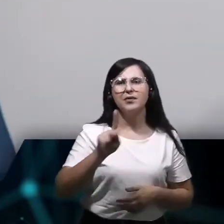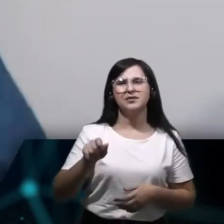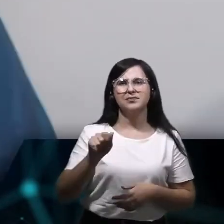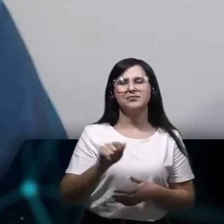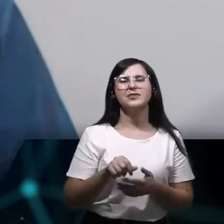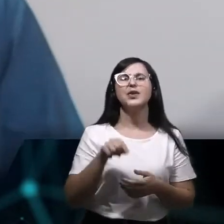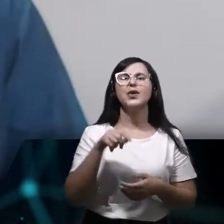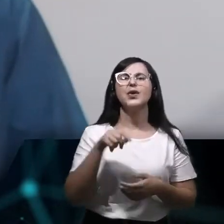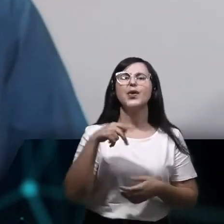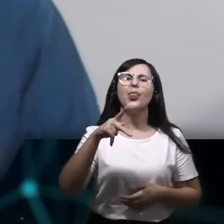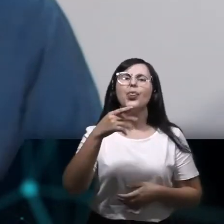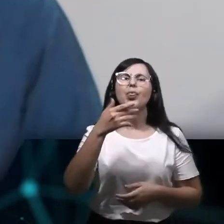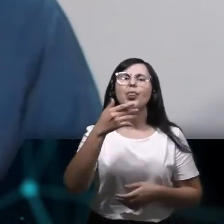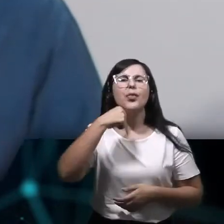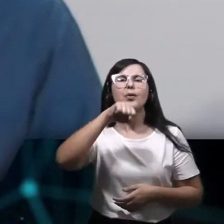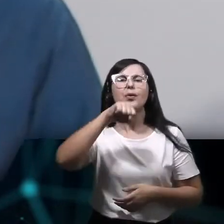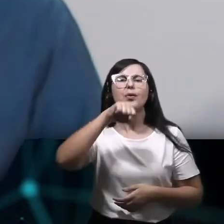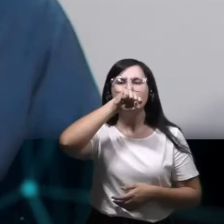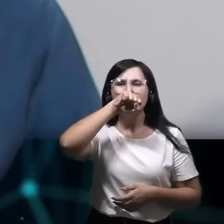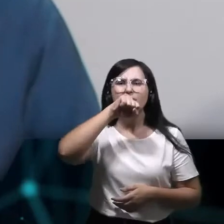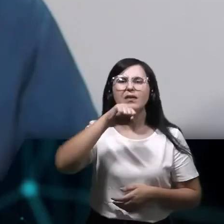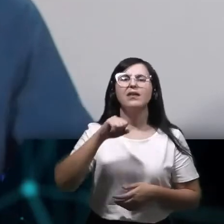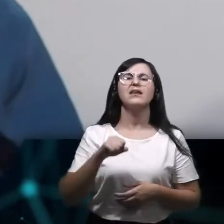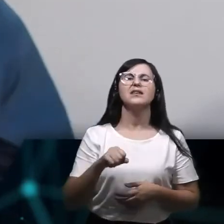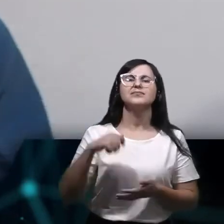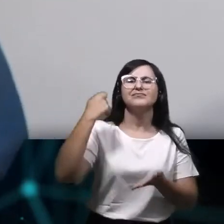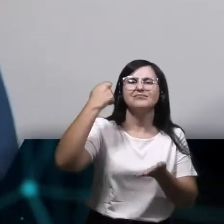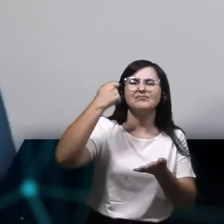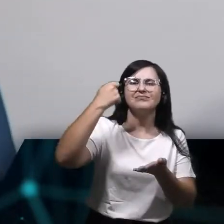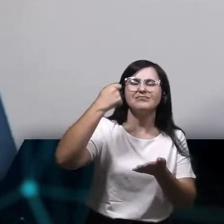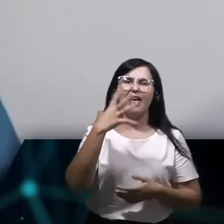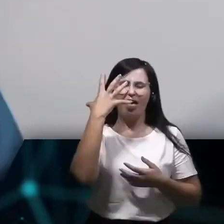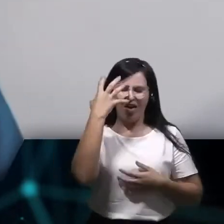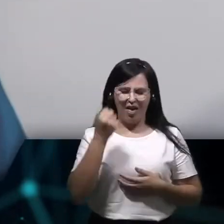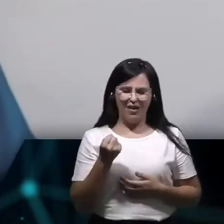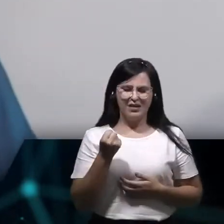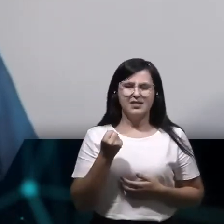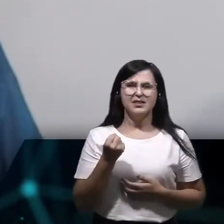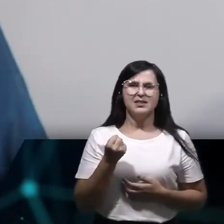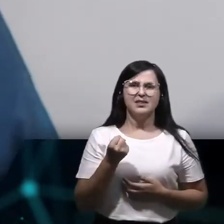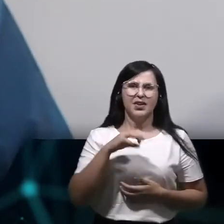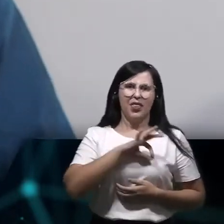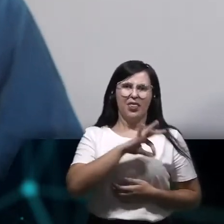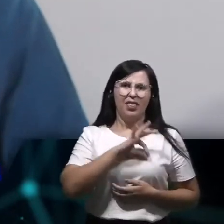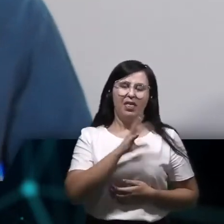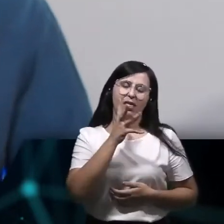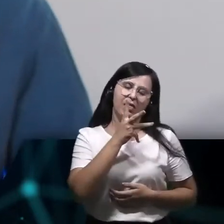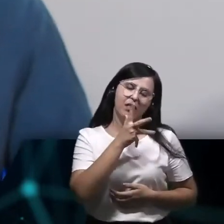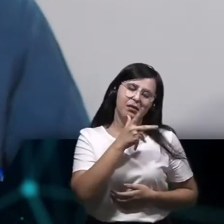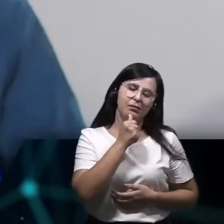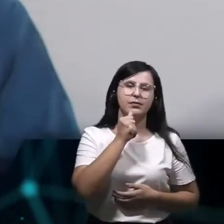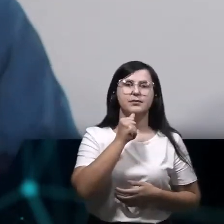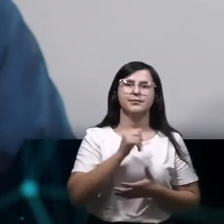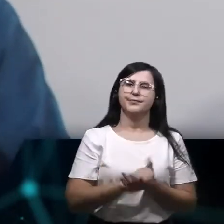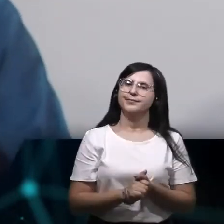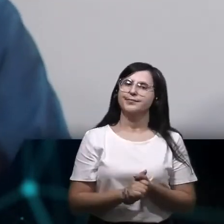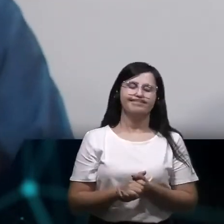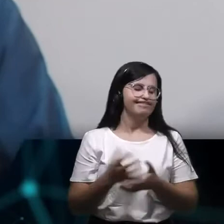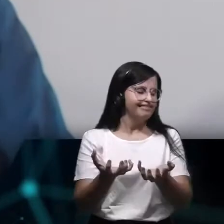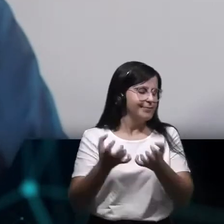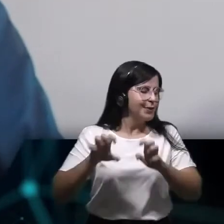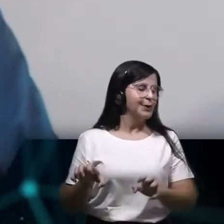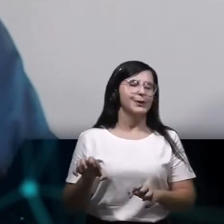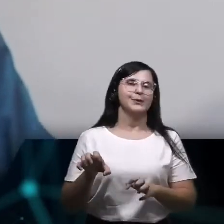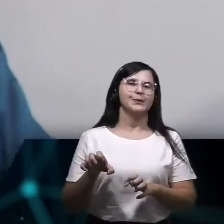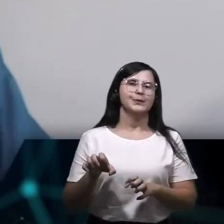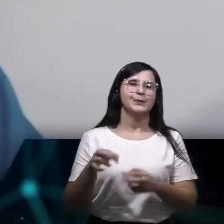professora, professora aposentada, muitas das vezes recebe atrasado. Isso é o carinho que ele tem com os professores. Isso não é o brejo que a gente quer para o futuro.